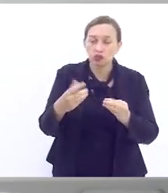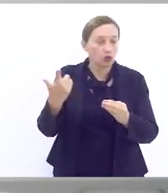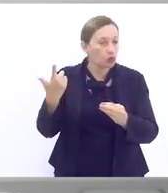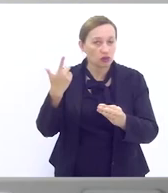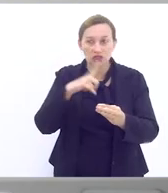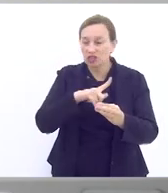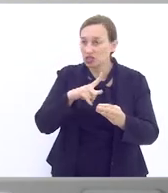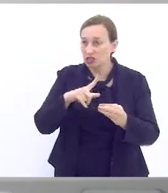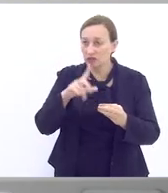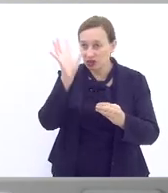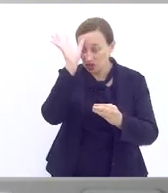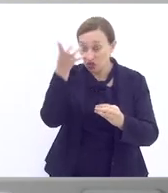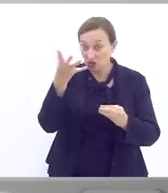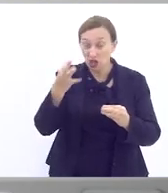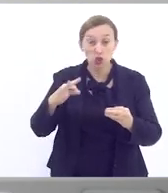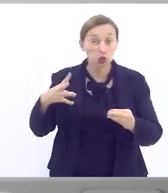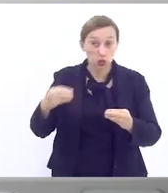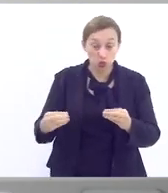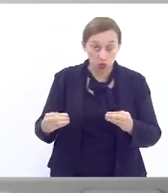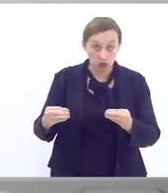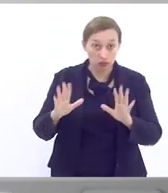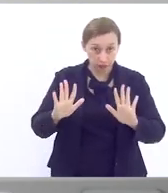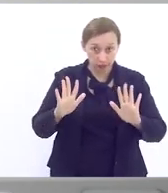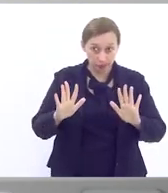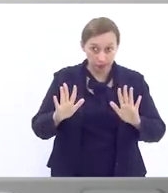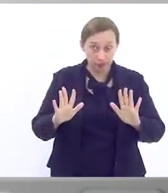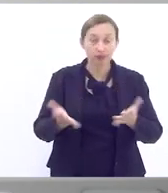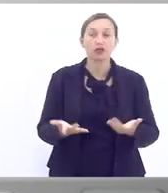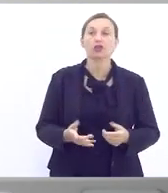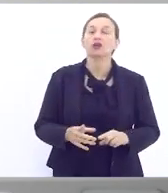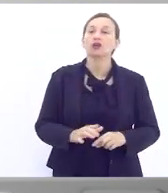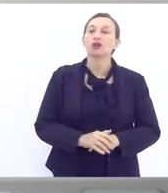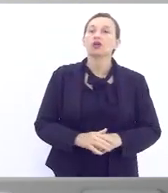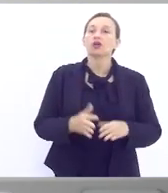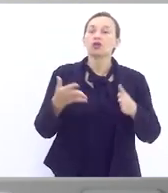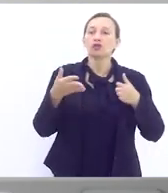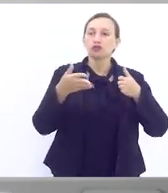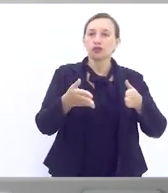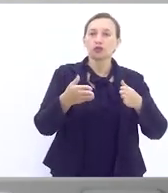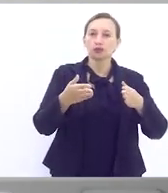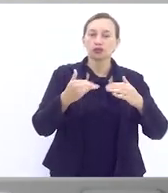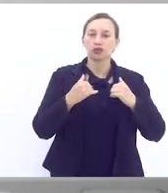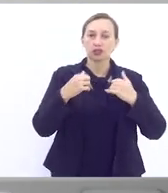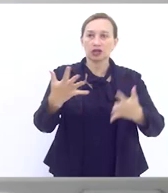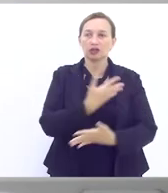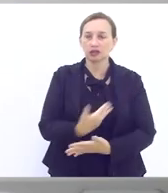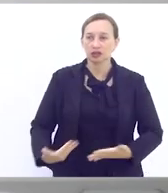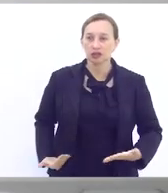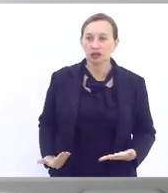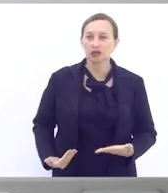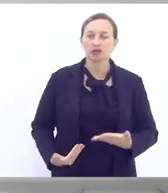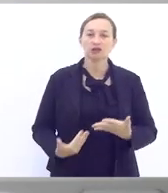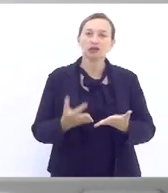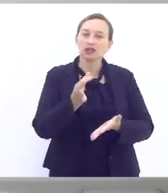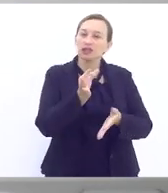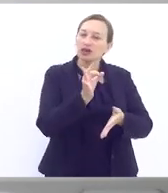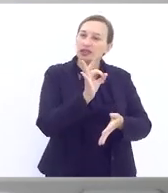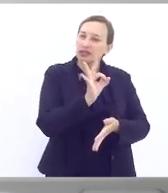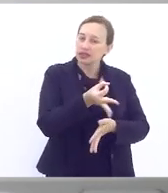nenhum é um objeto dessa audiência pública é especificamente